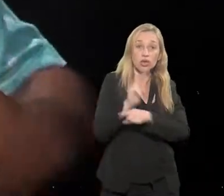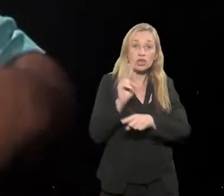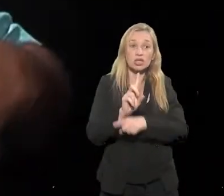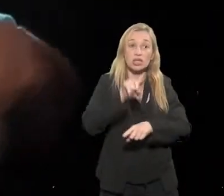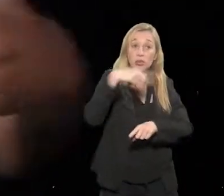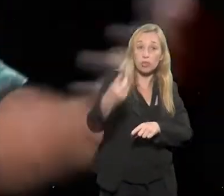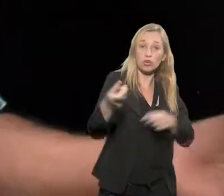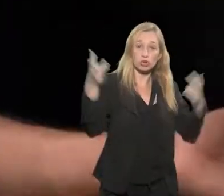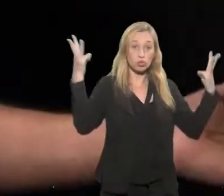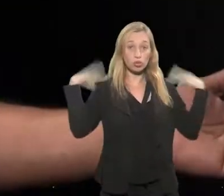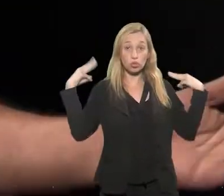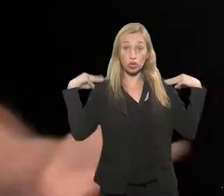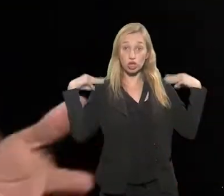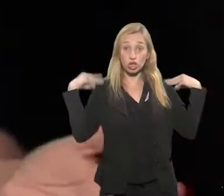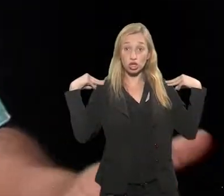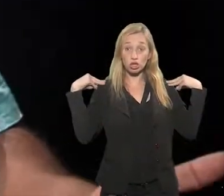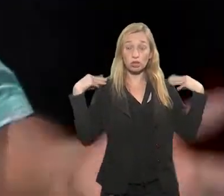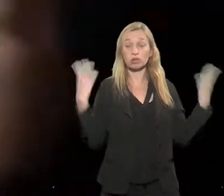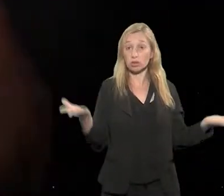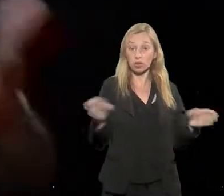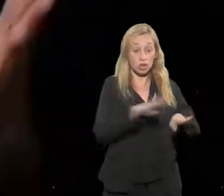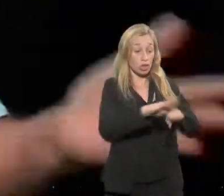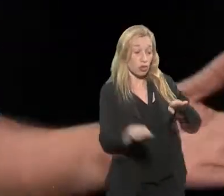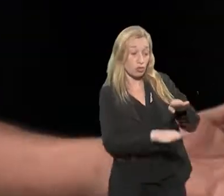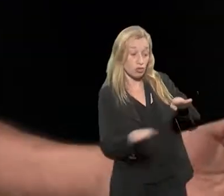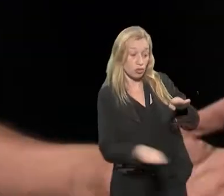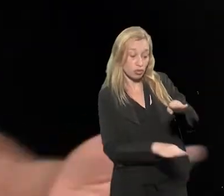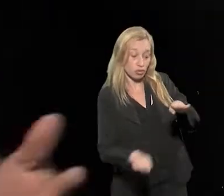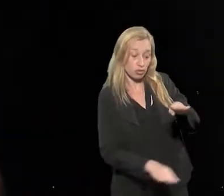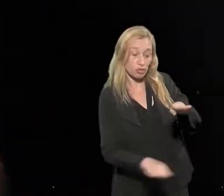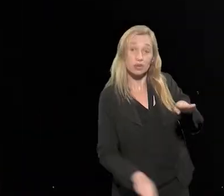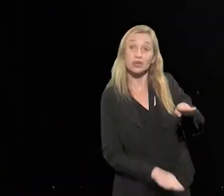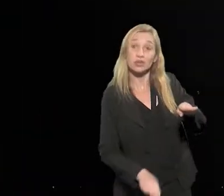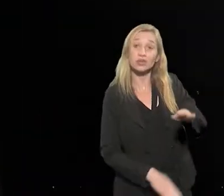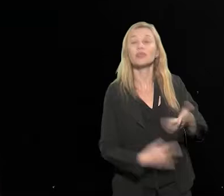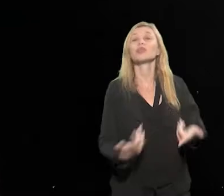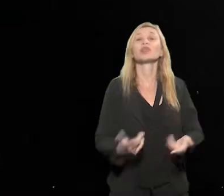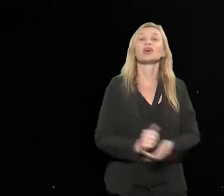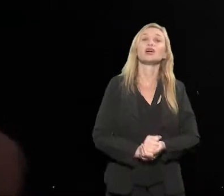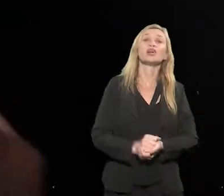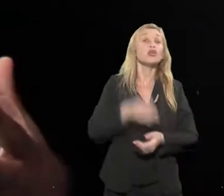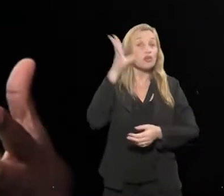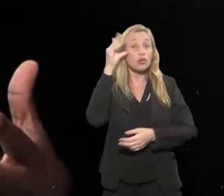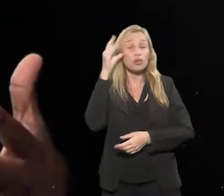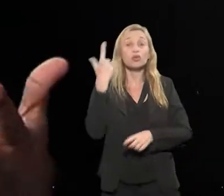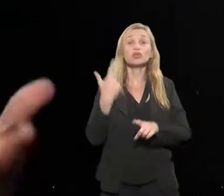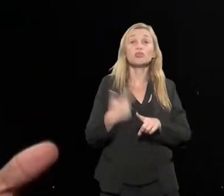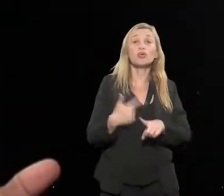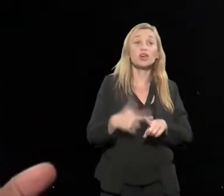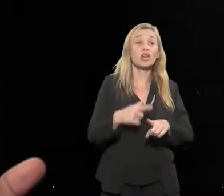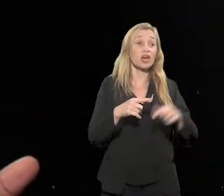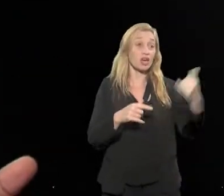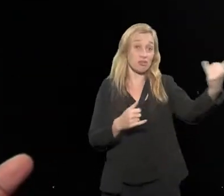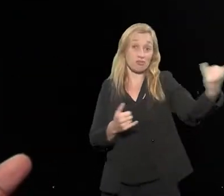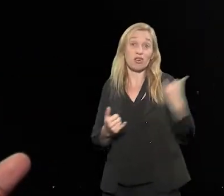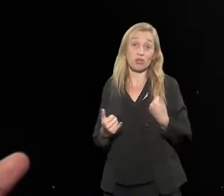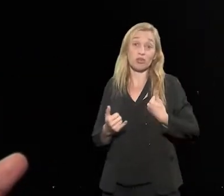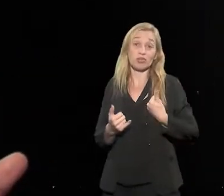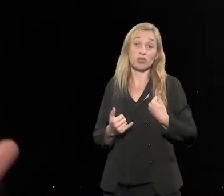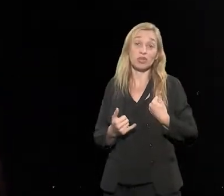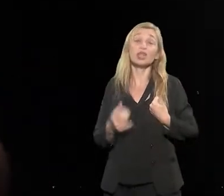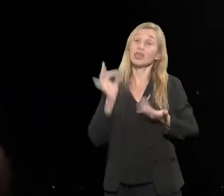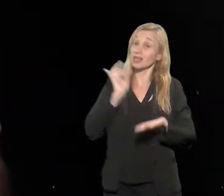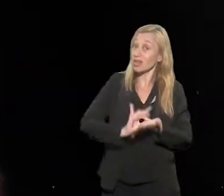road, viro motorista. Eu fui sendo rebaixado. E foi muito curioso porque ele me falou